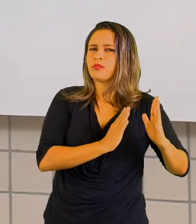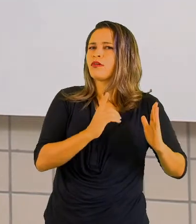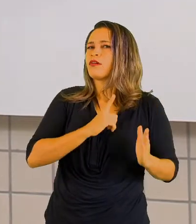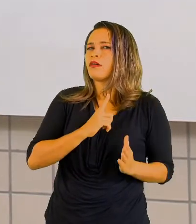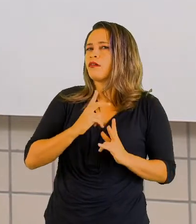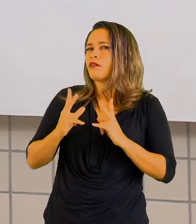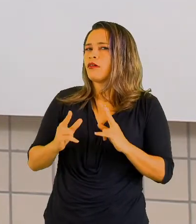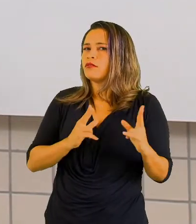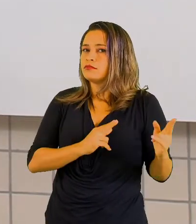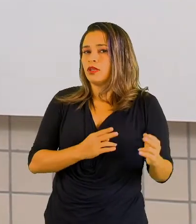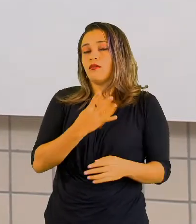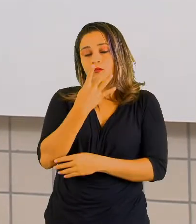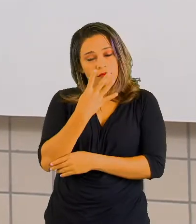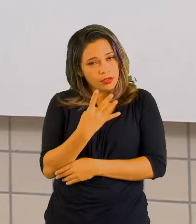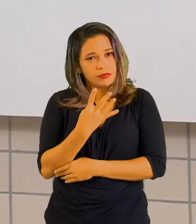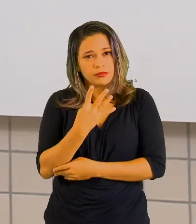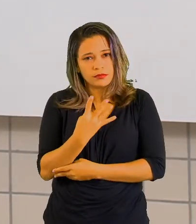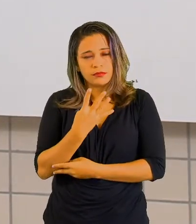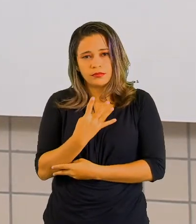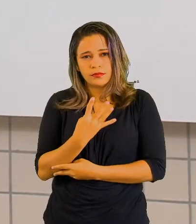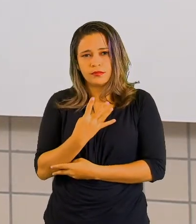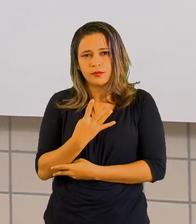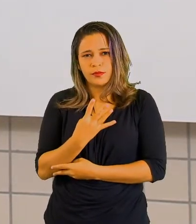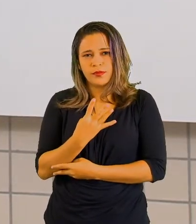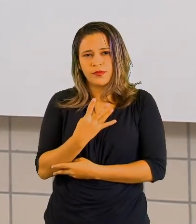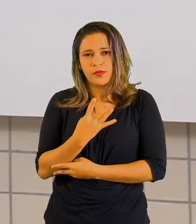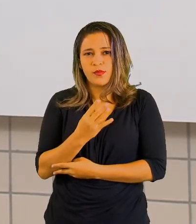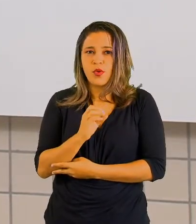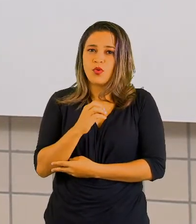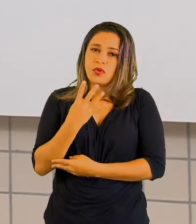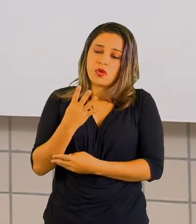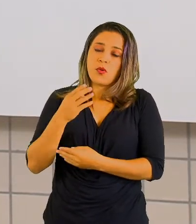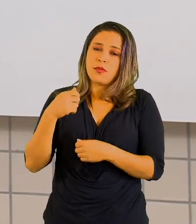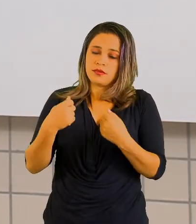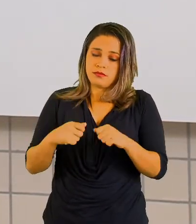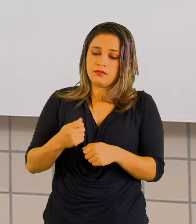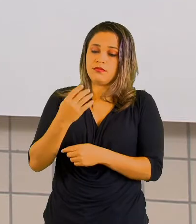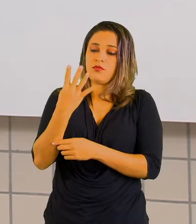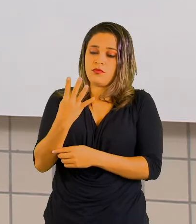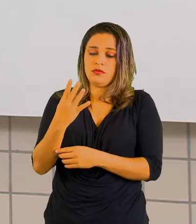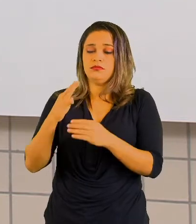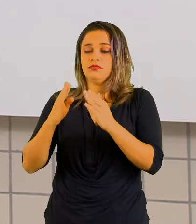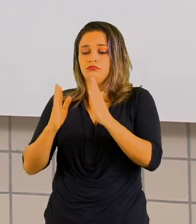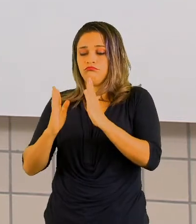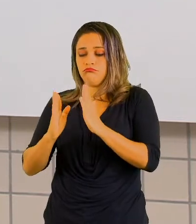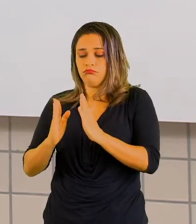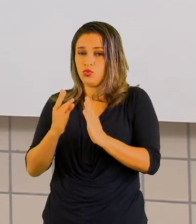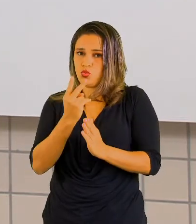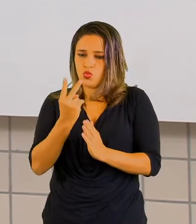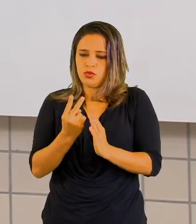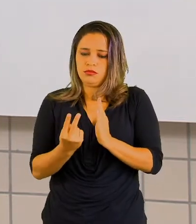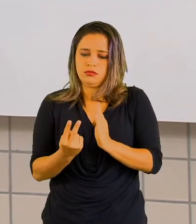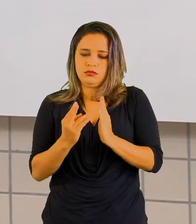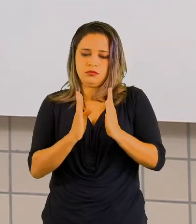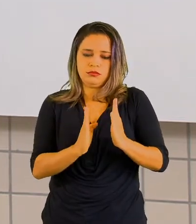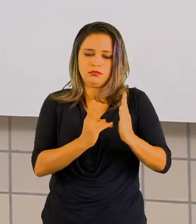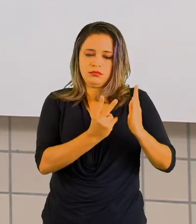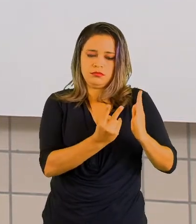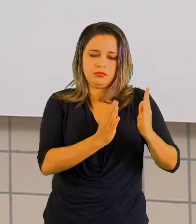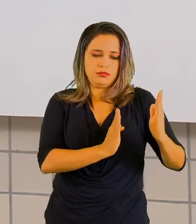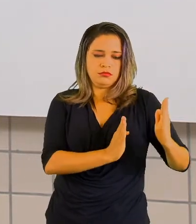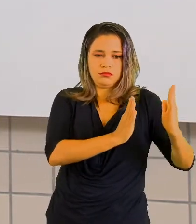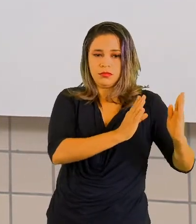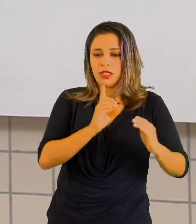4 parcelas. Ou seja, seriam 4 deslocamentos de 2 unidades feitos da direita para a